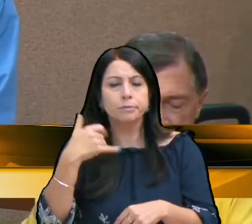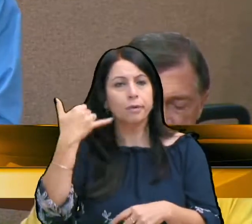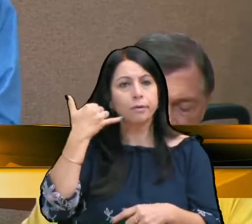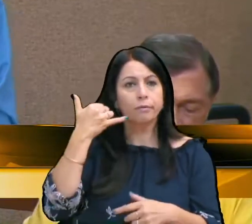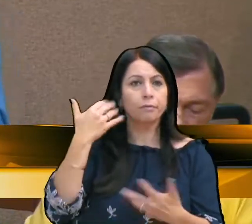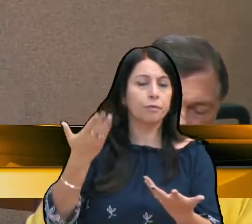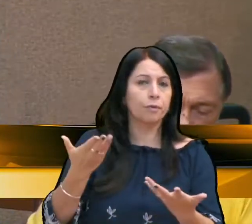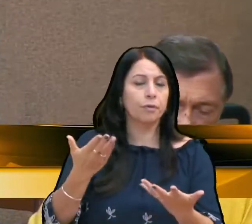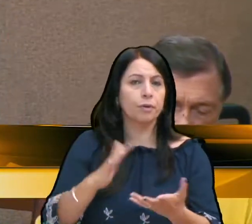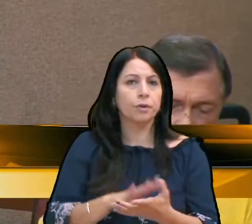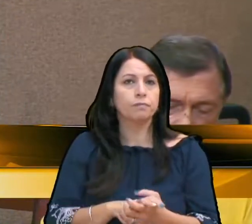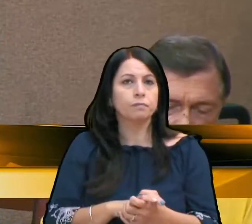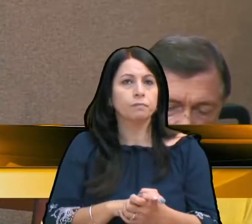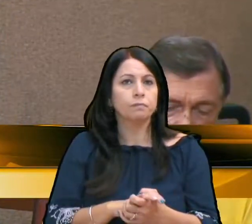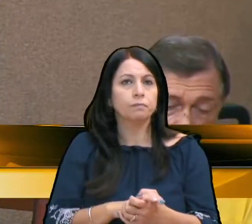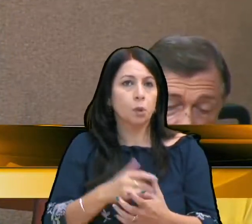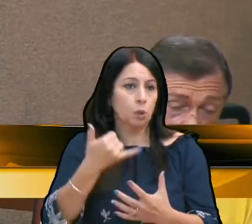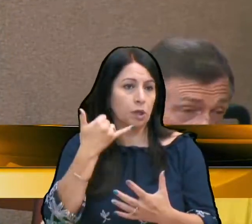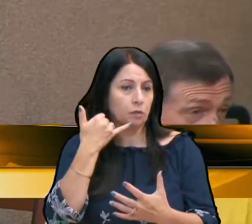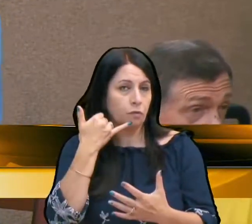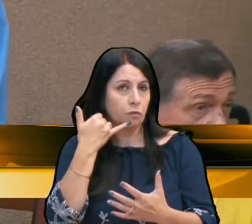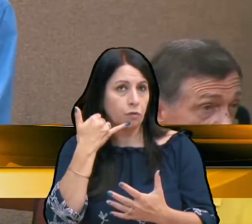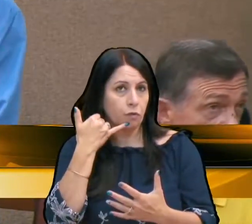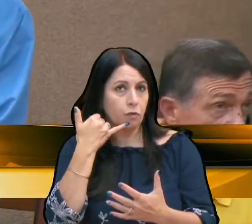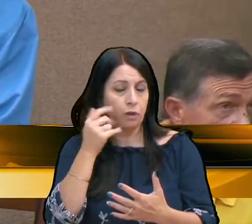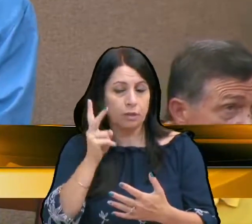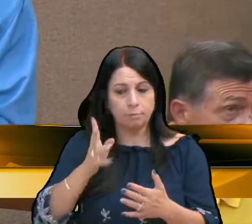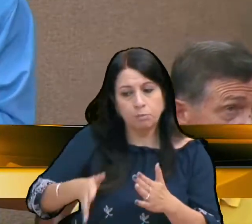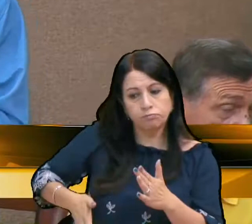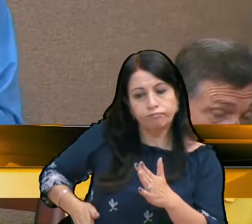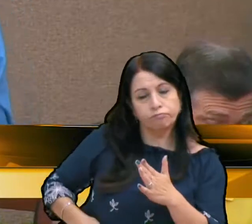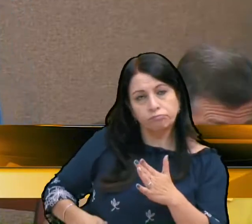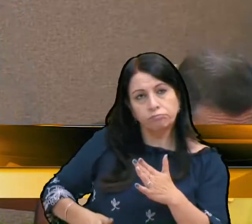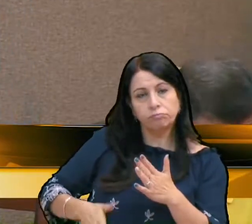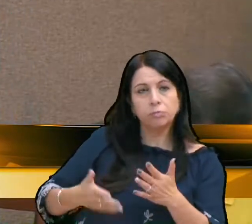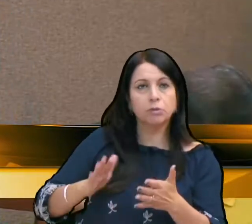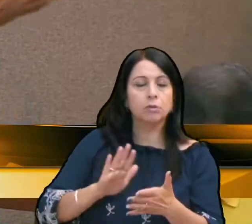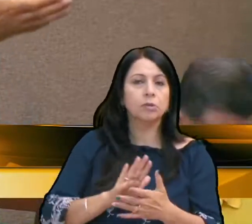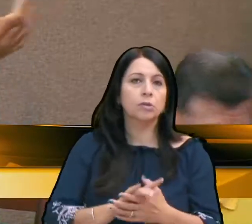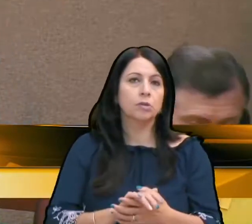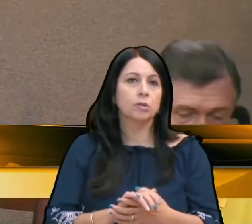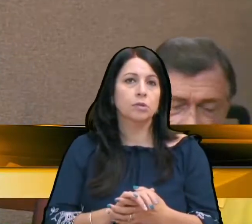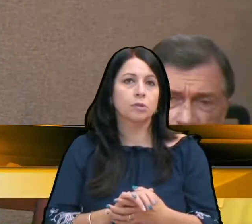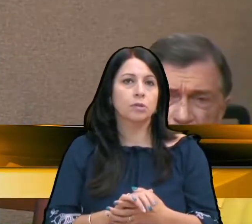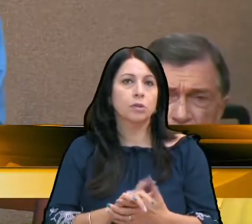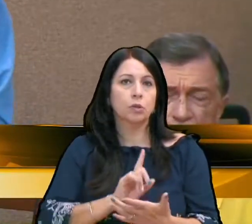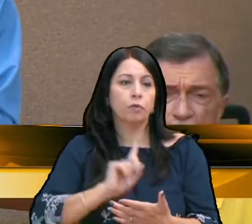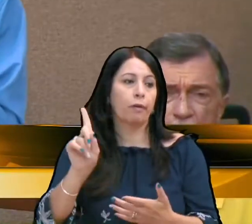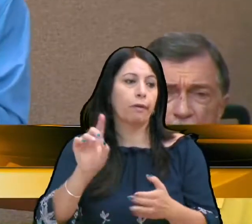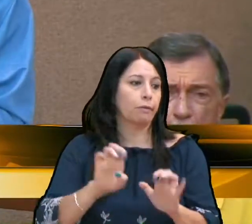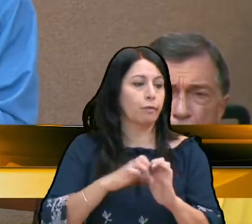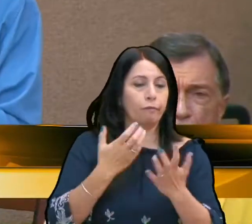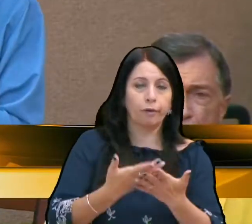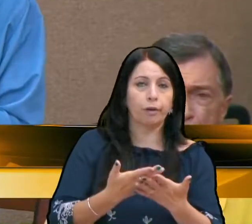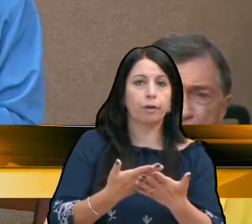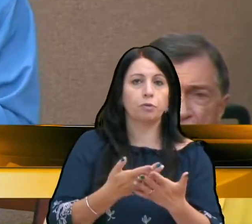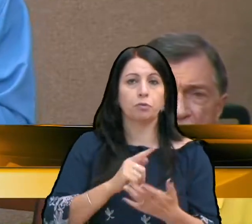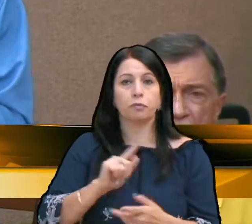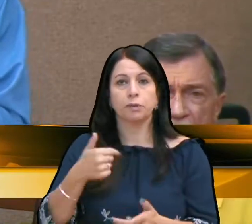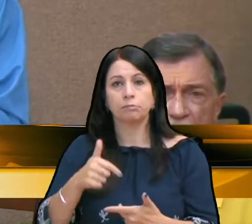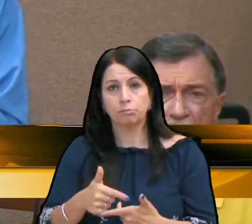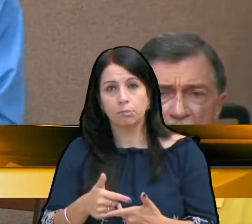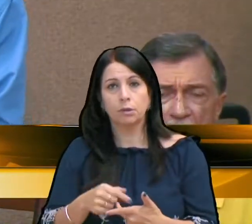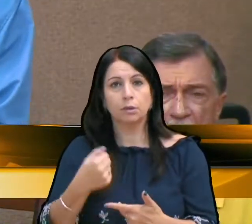aí, que o celular móvel que a gente tem sempre no bolso, seja tu vai num evento, seja tu vai a trabalho,